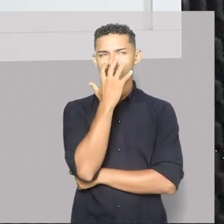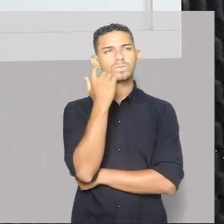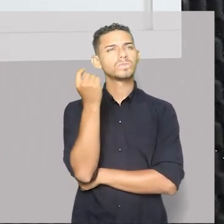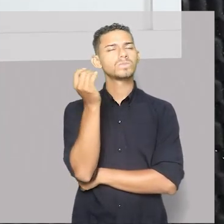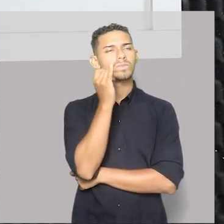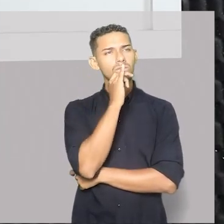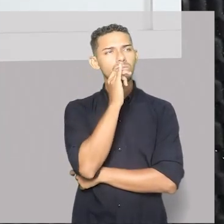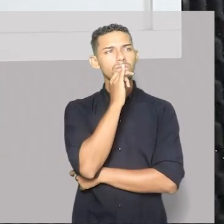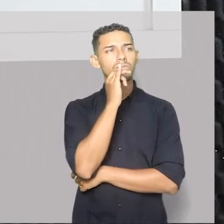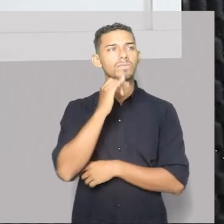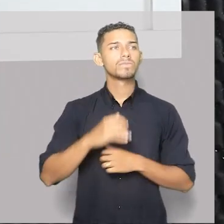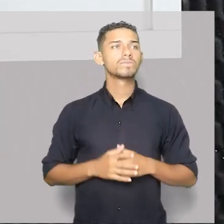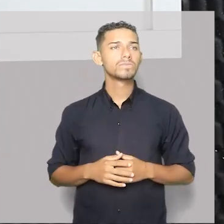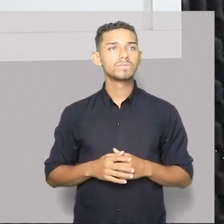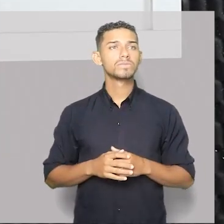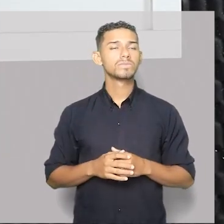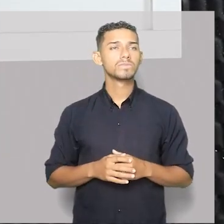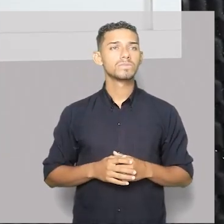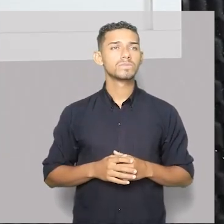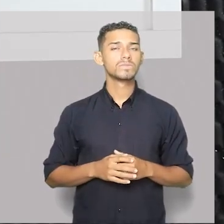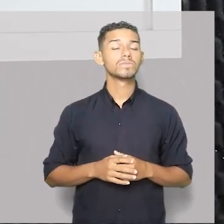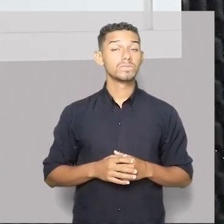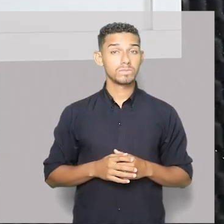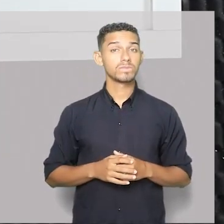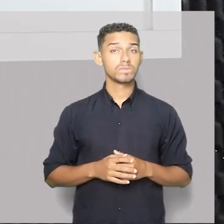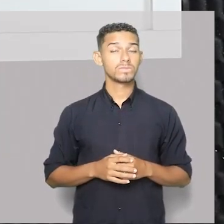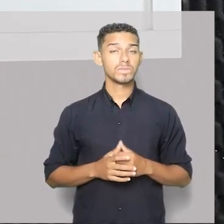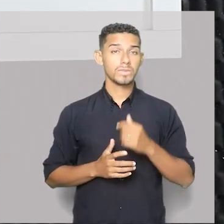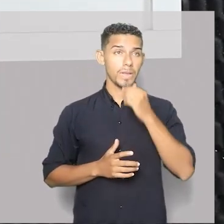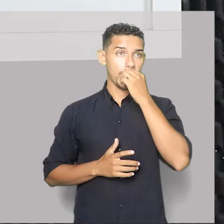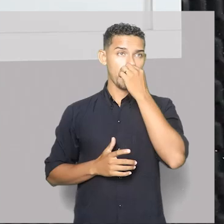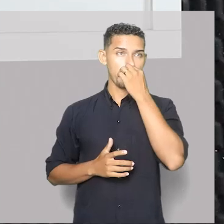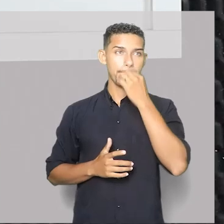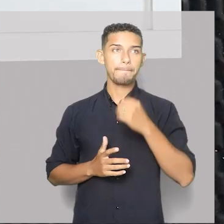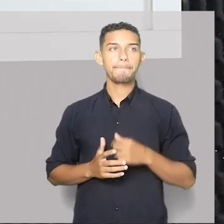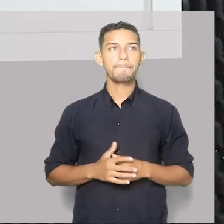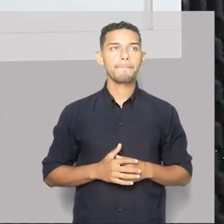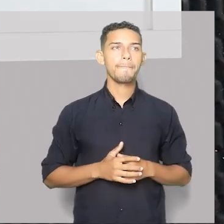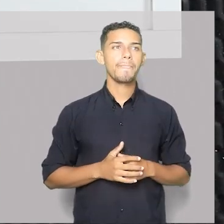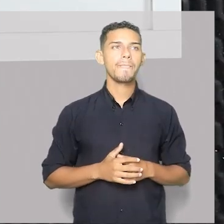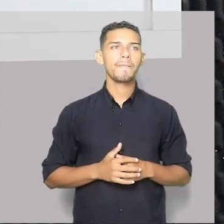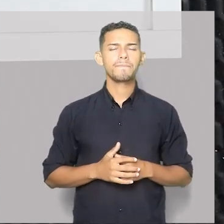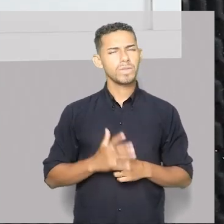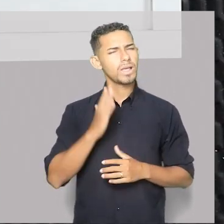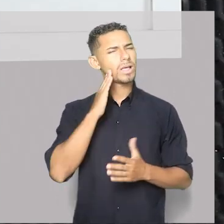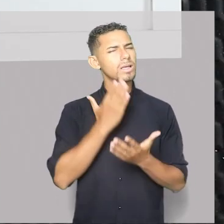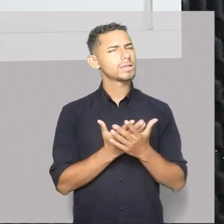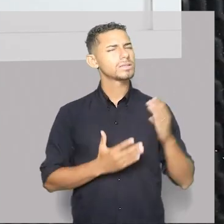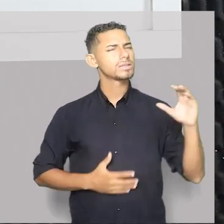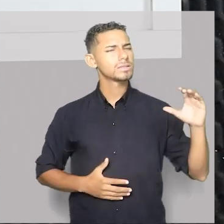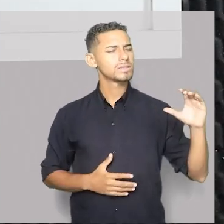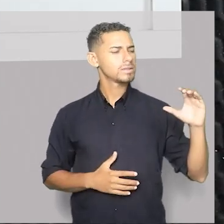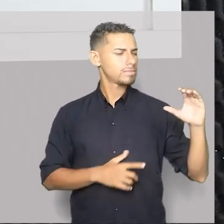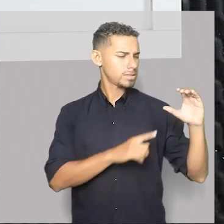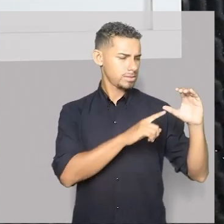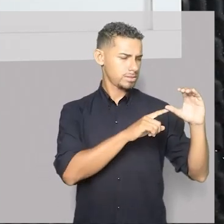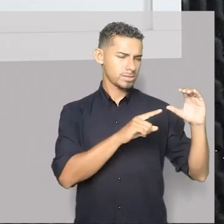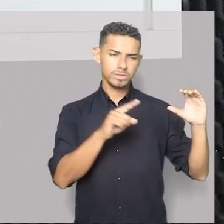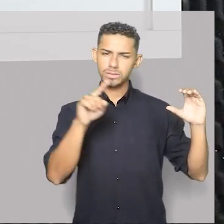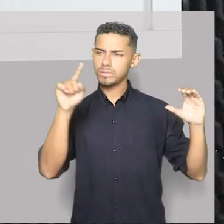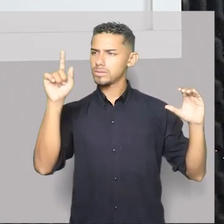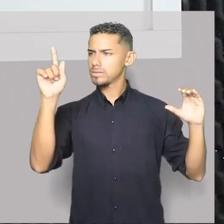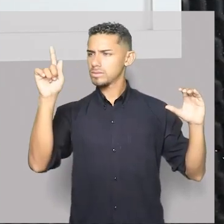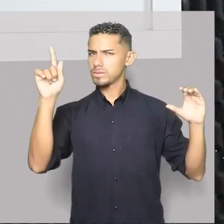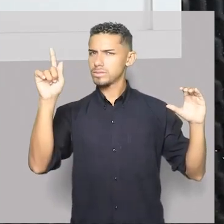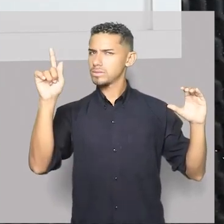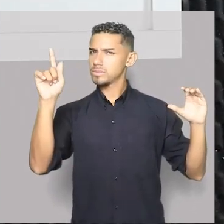nossa exemplificação, tá? Observou aí com a gente? Aí eu acho que é o C. Mas o C, ele